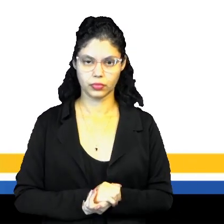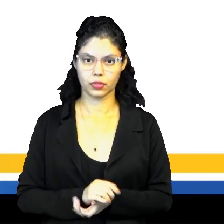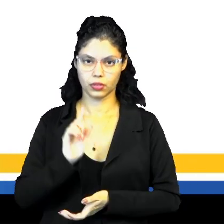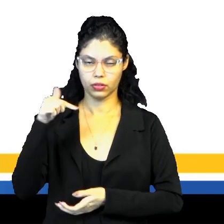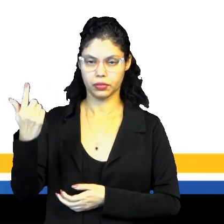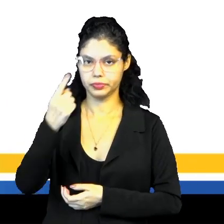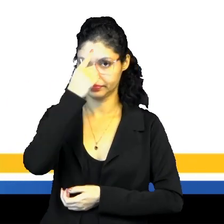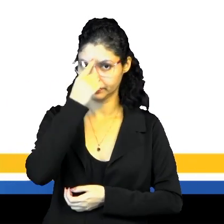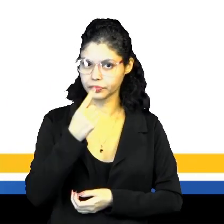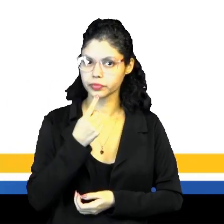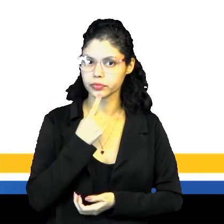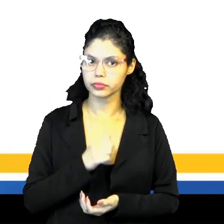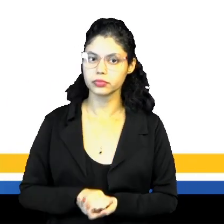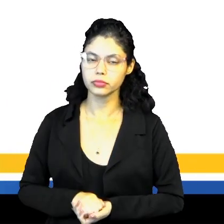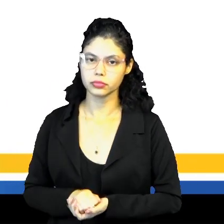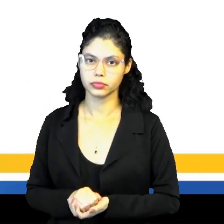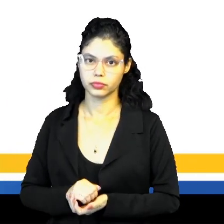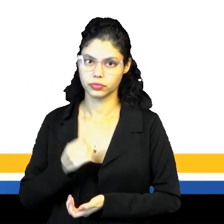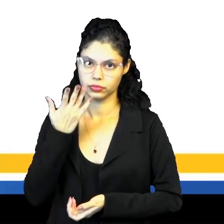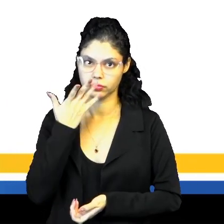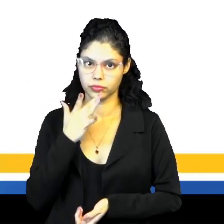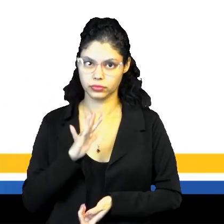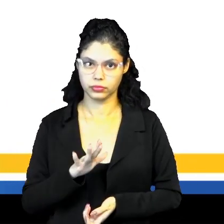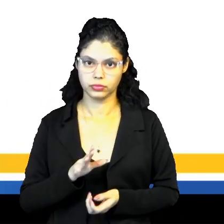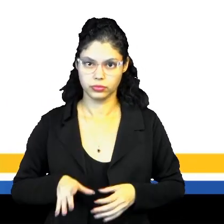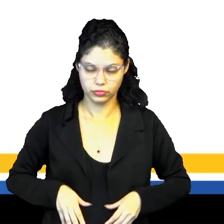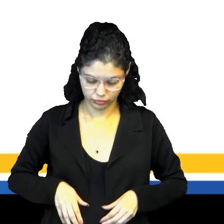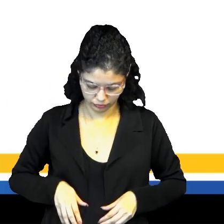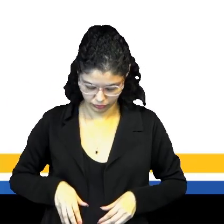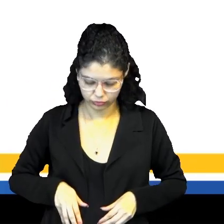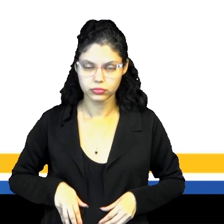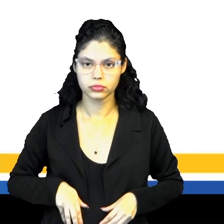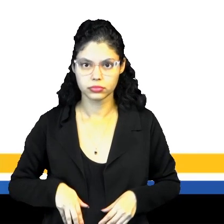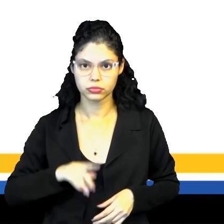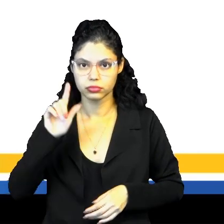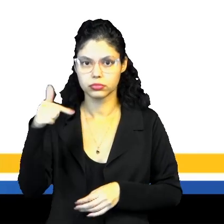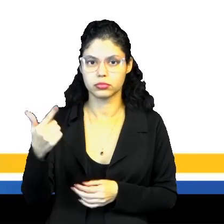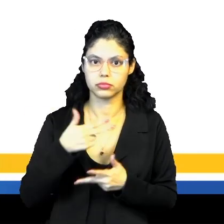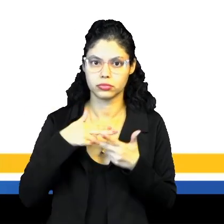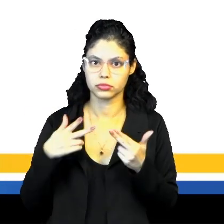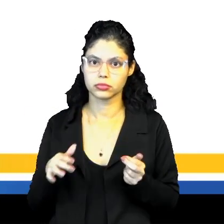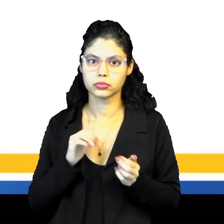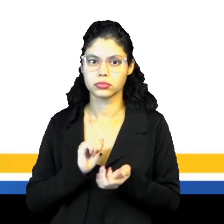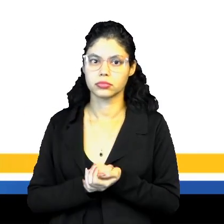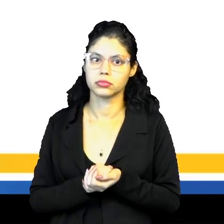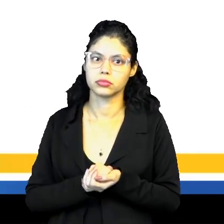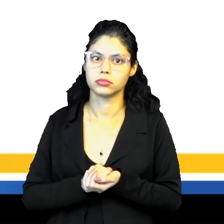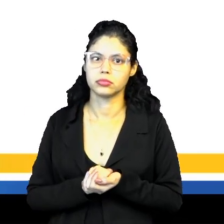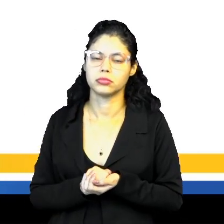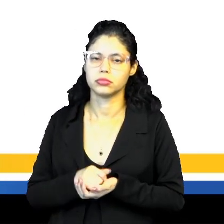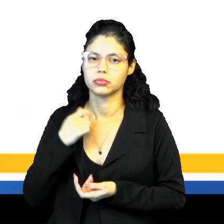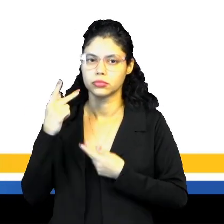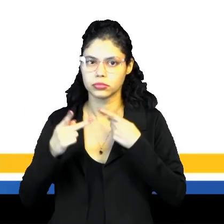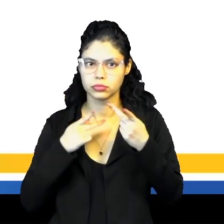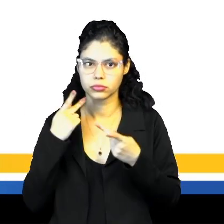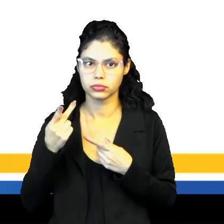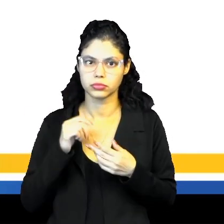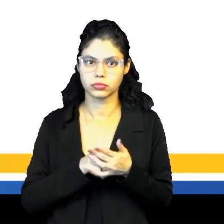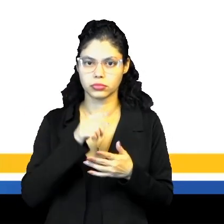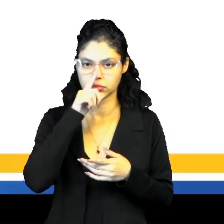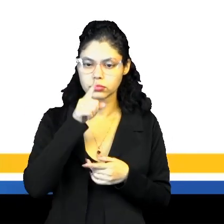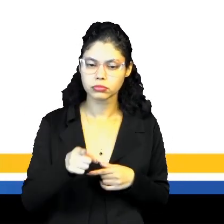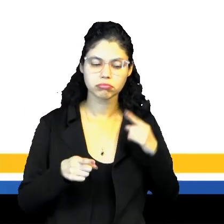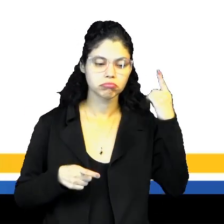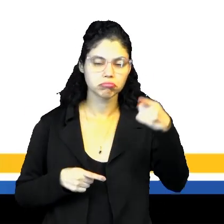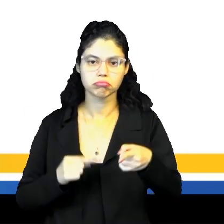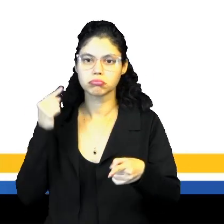outra imagem ali, observe, né? A criança está pegando a barriga dela ali e aqueles jargões, aquelas falas, né? Ali que são